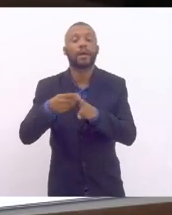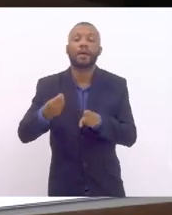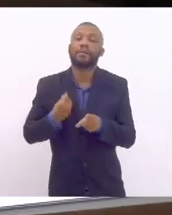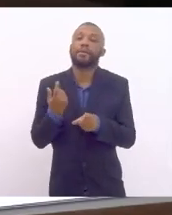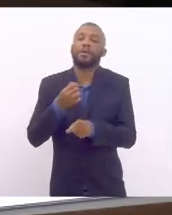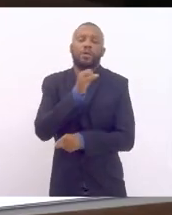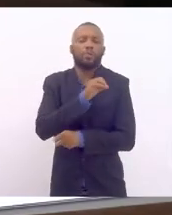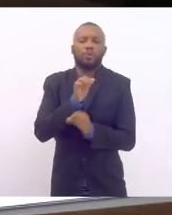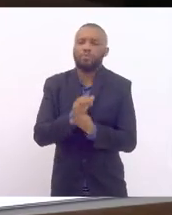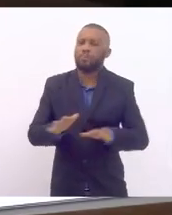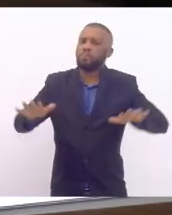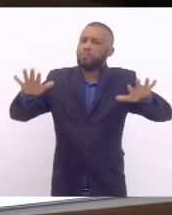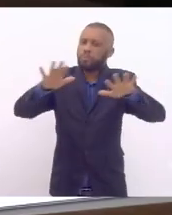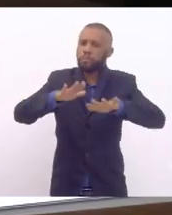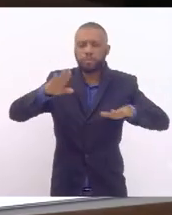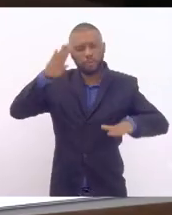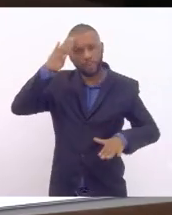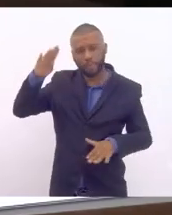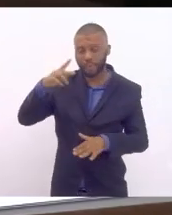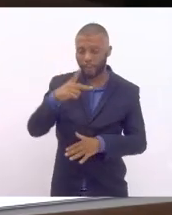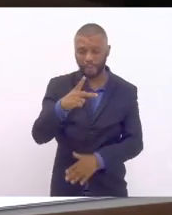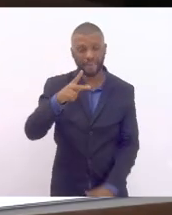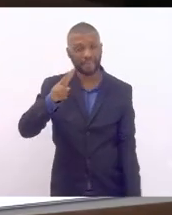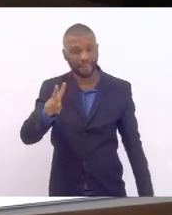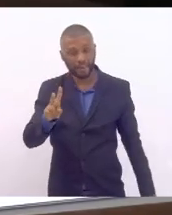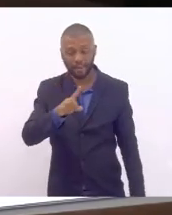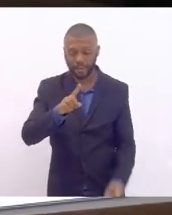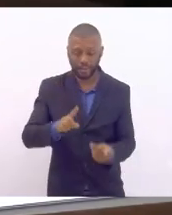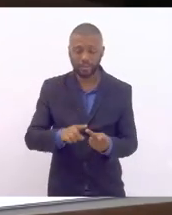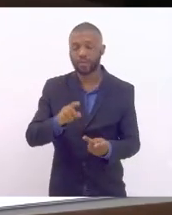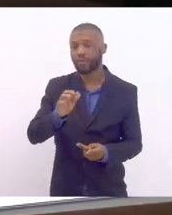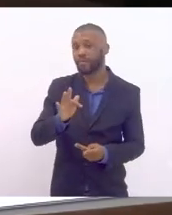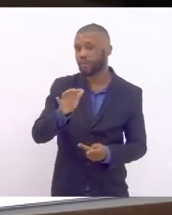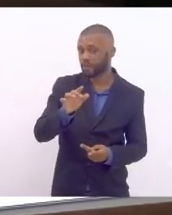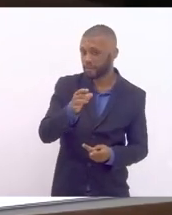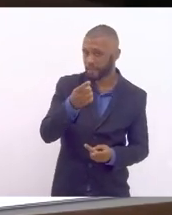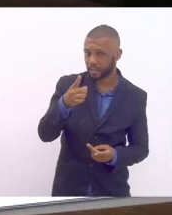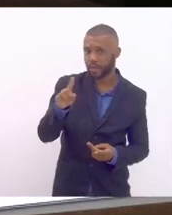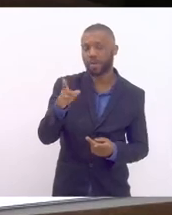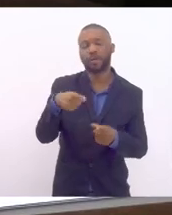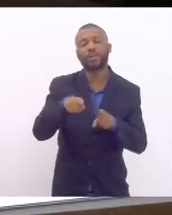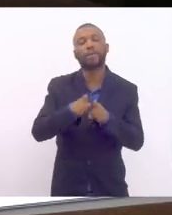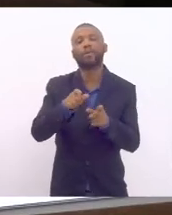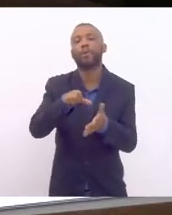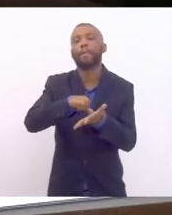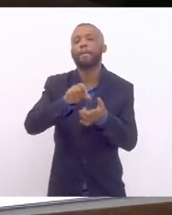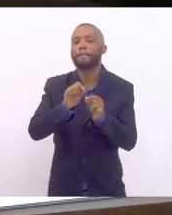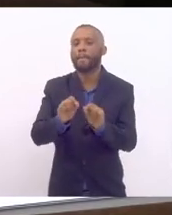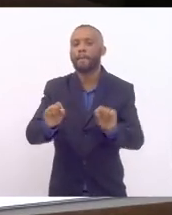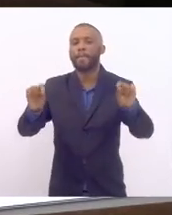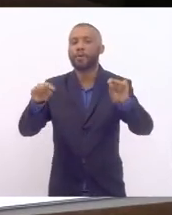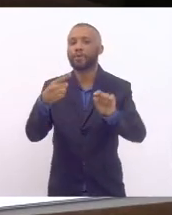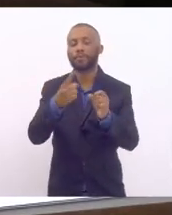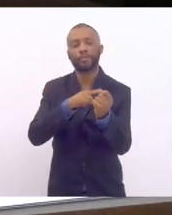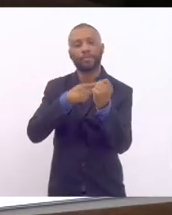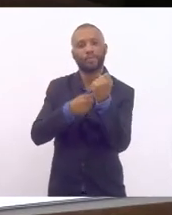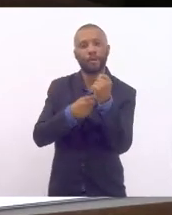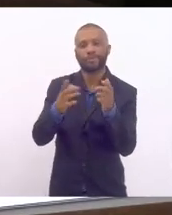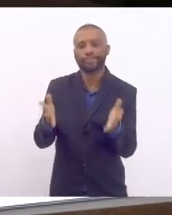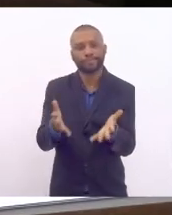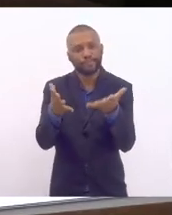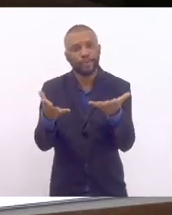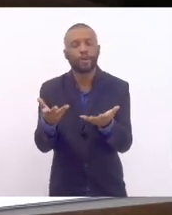toda a cidade do Rio de Janeiro notadamente na praia vermelha e no fundão mas também com outras unidades e somos hoje uma força no desenvolvimento de